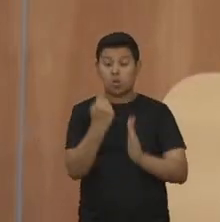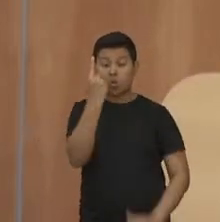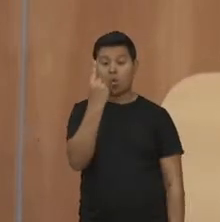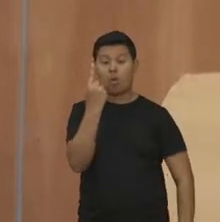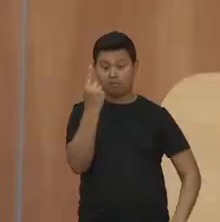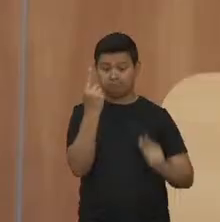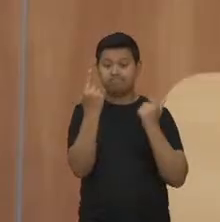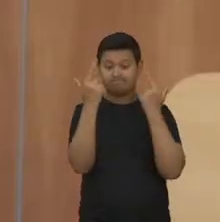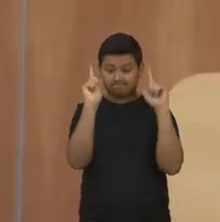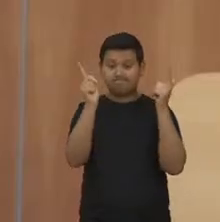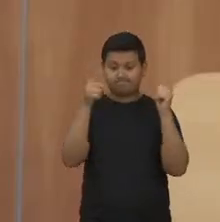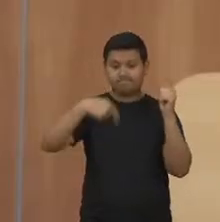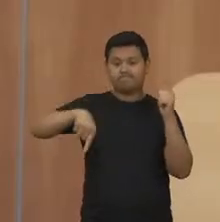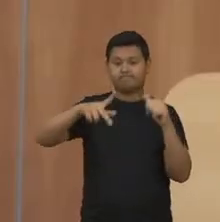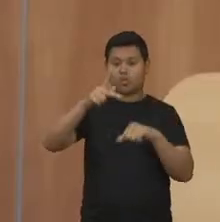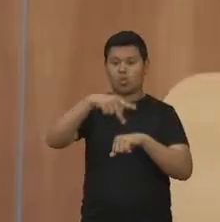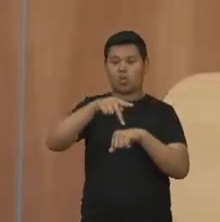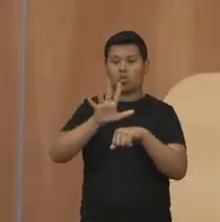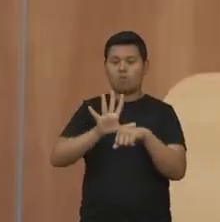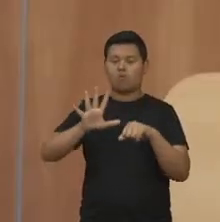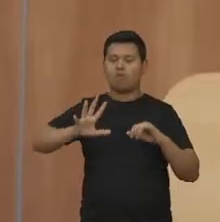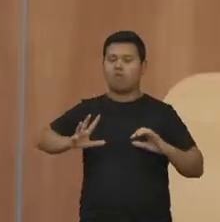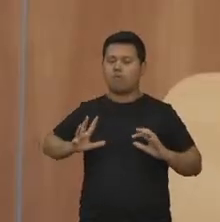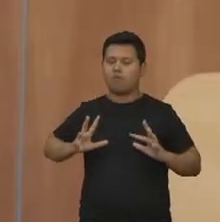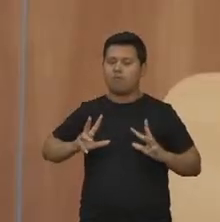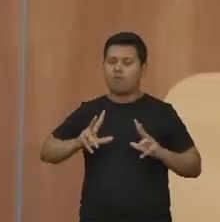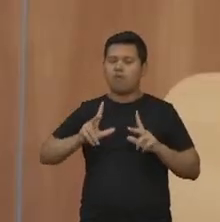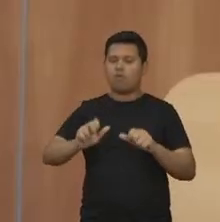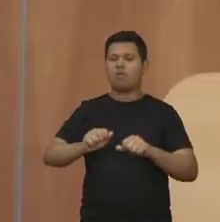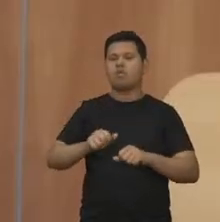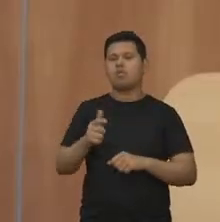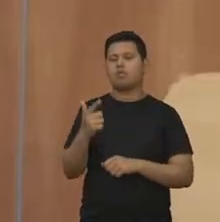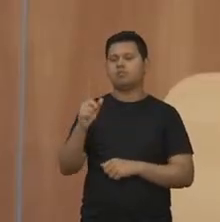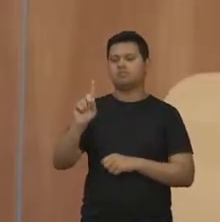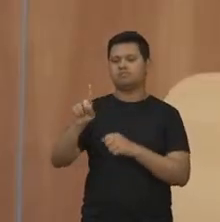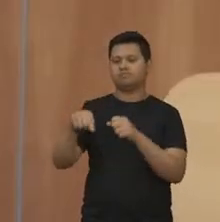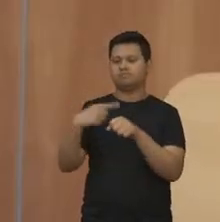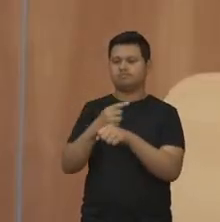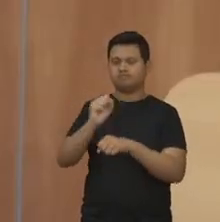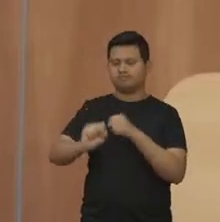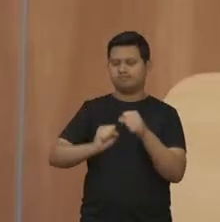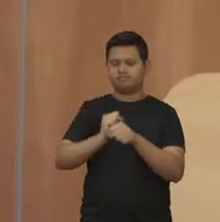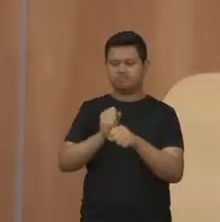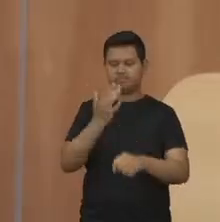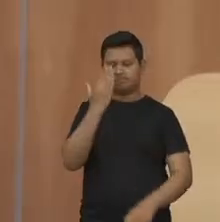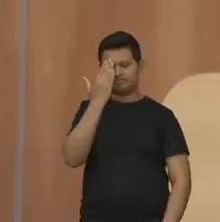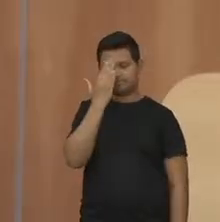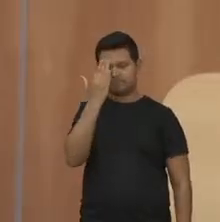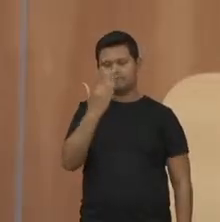do povo brasileiro, de muitas eu espero nos próximos anos. Muito obrigado.